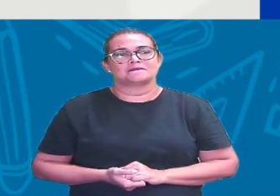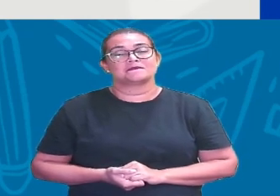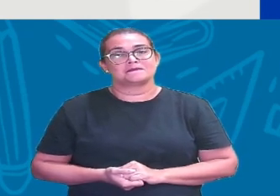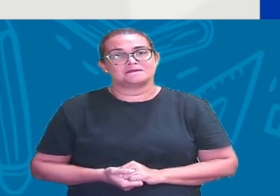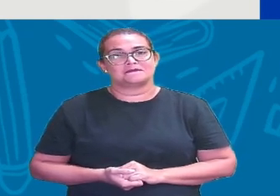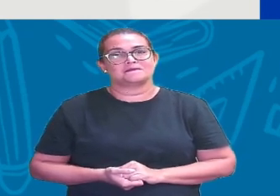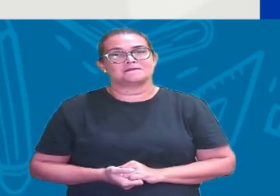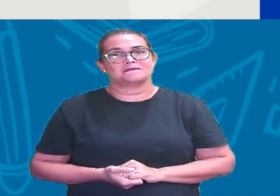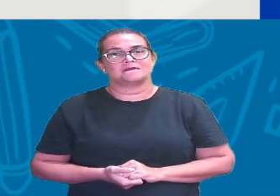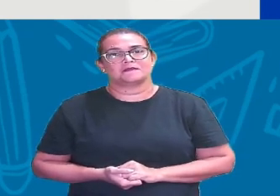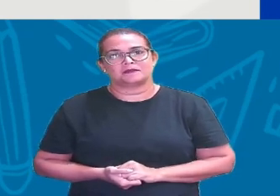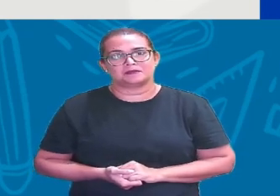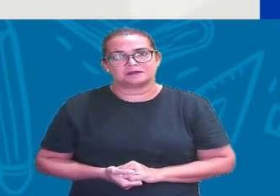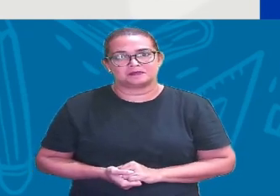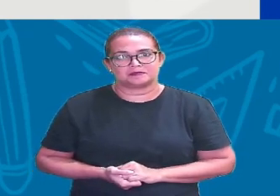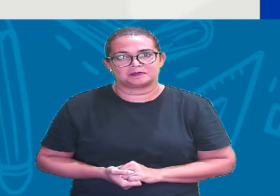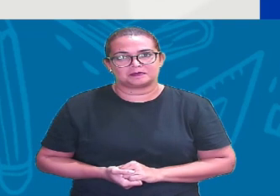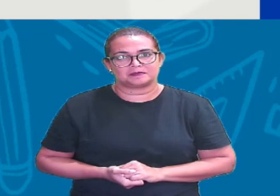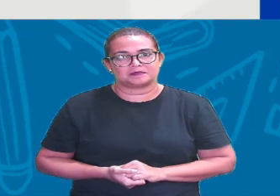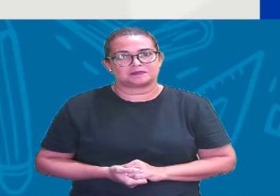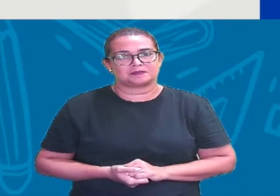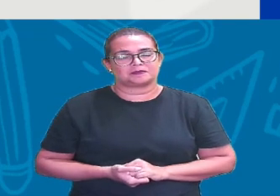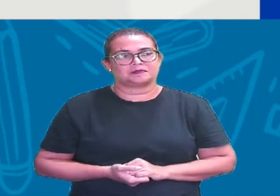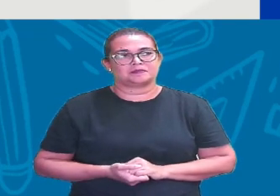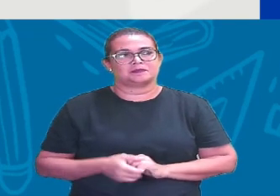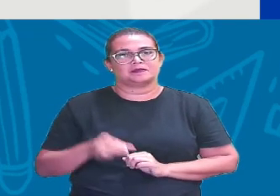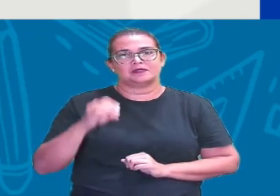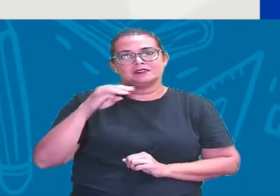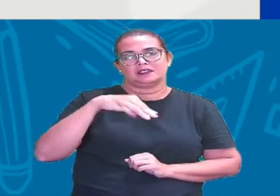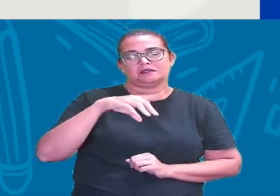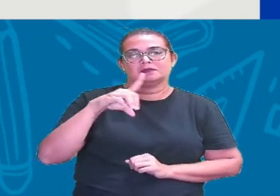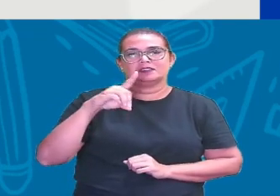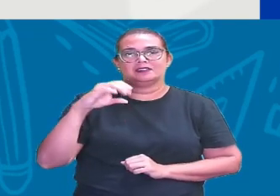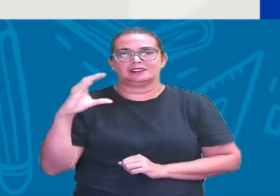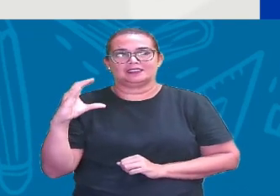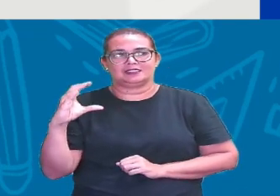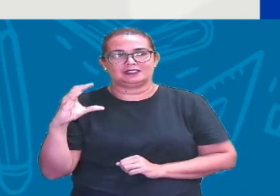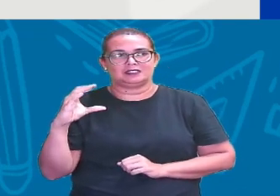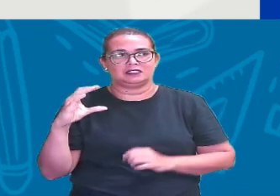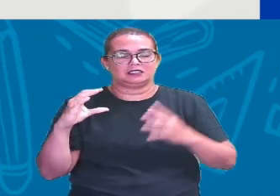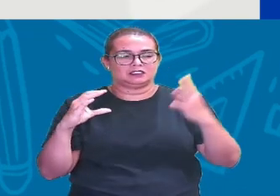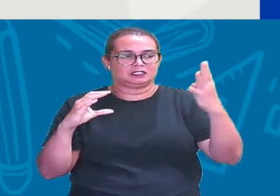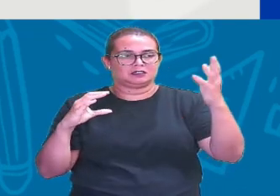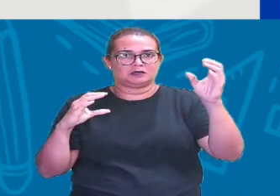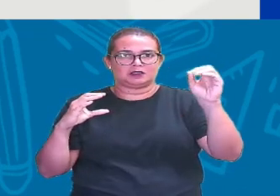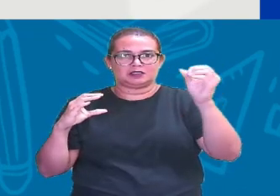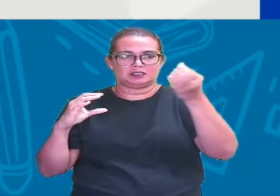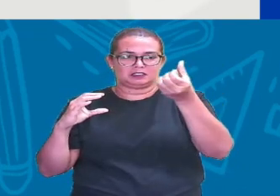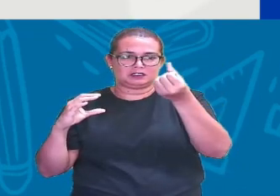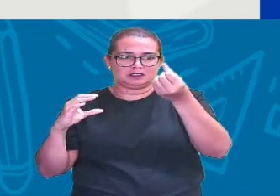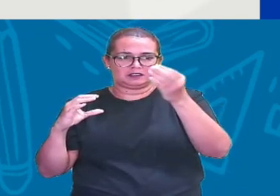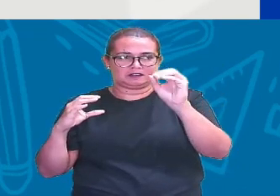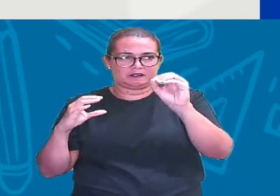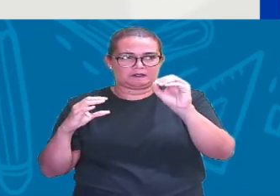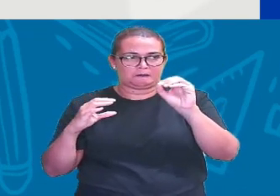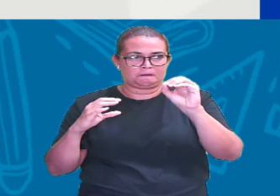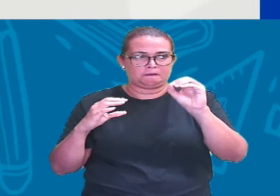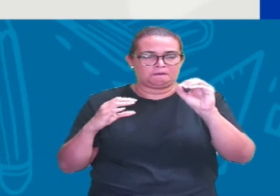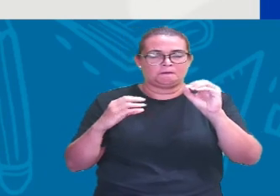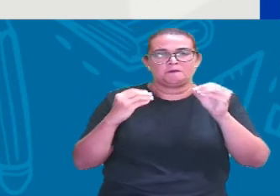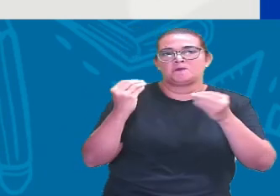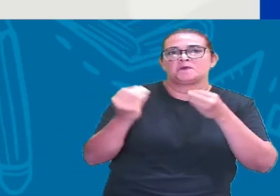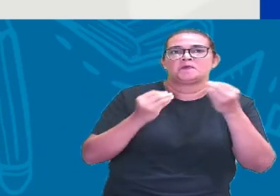Pronto, aqui. Então vamos ver aqui, ó. O MDC de 40 e de 60. Mas para a gente saber